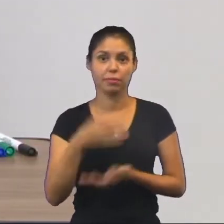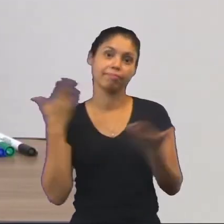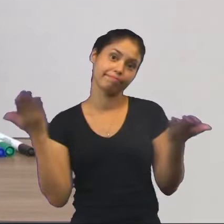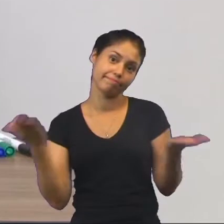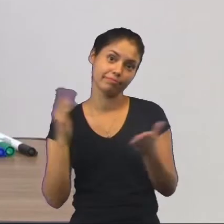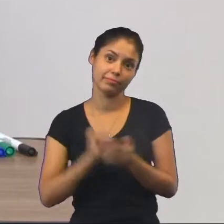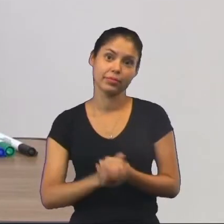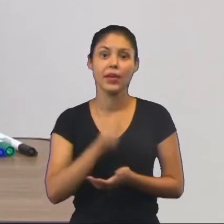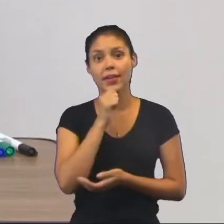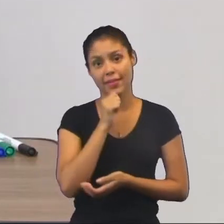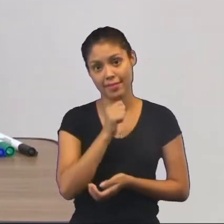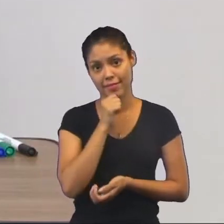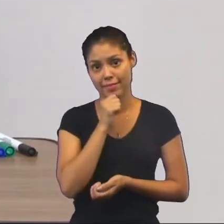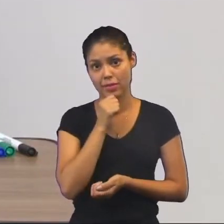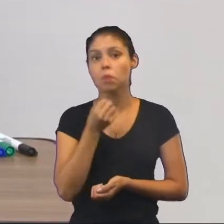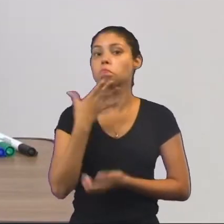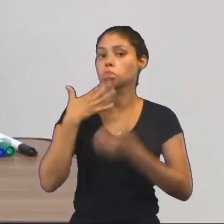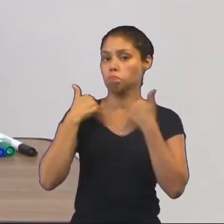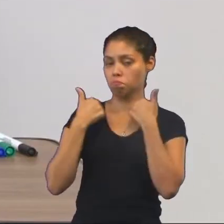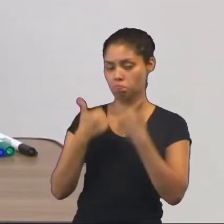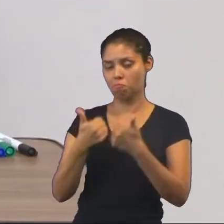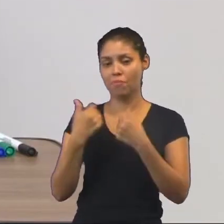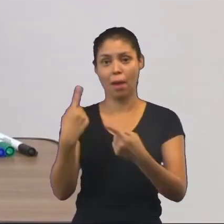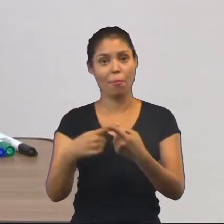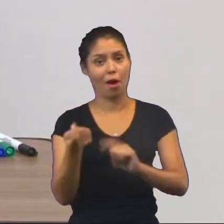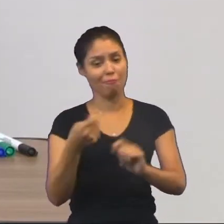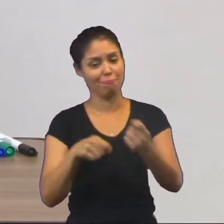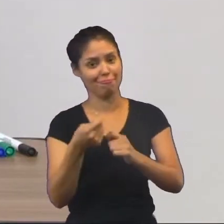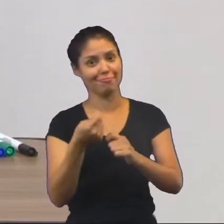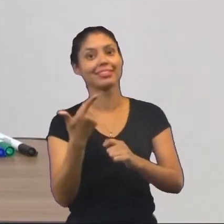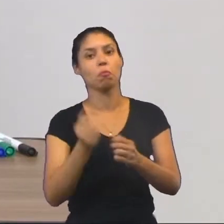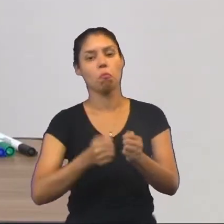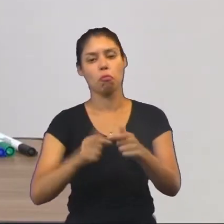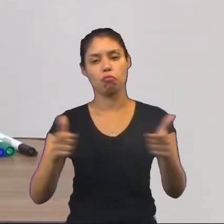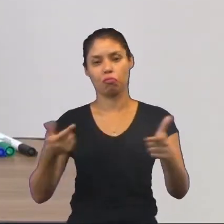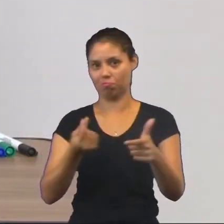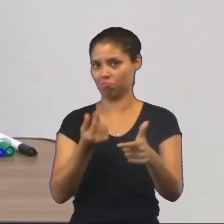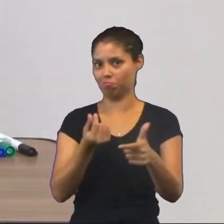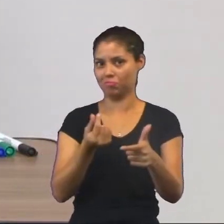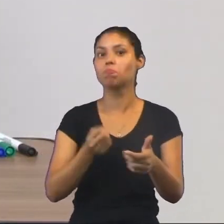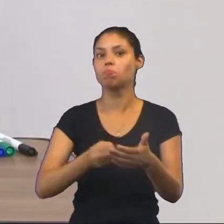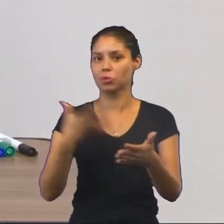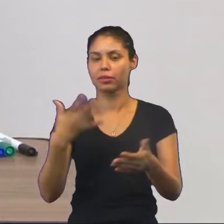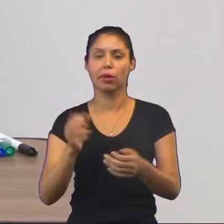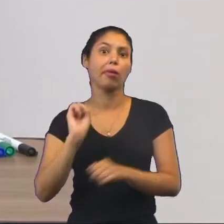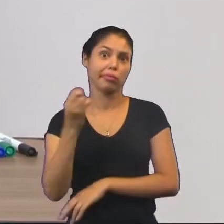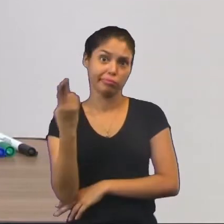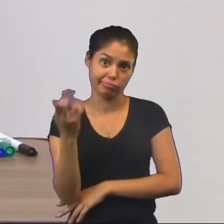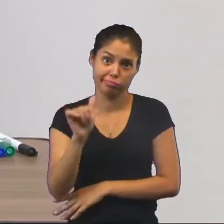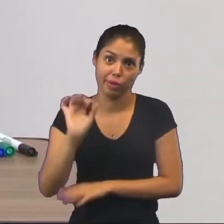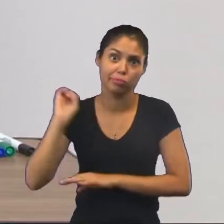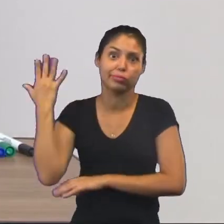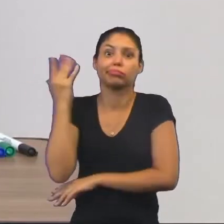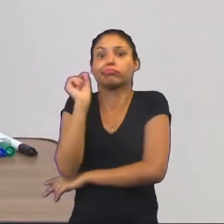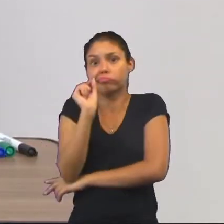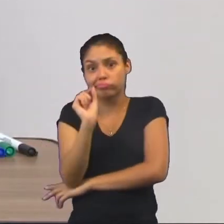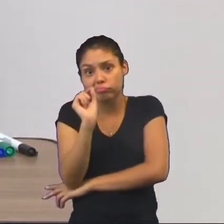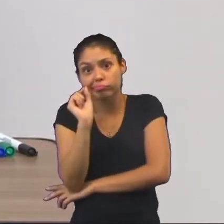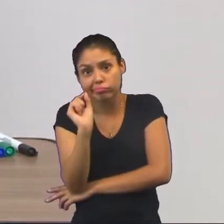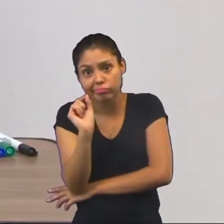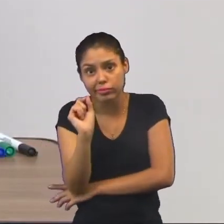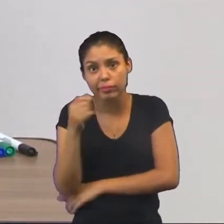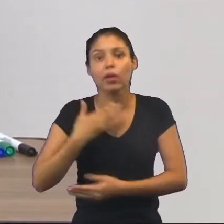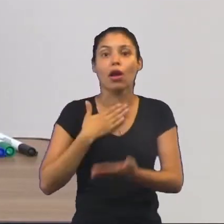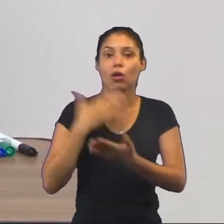diz para o pai que então ele se deu bem, porque ele vai economizar um dinheirão. Ou seja, o que aconteceu aqui nessa história?